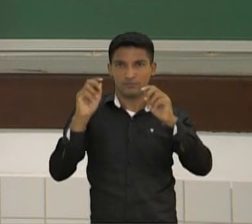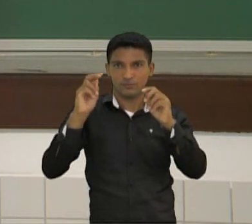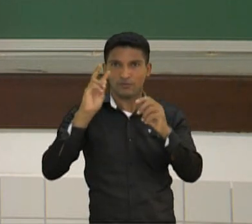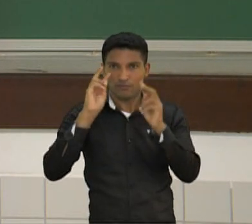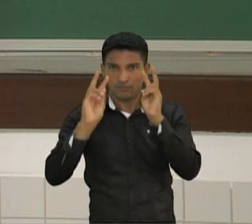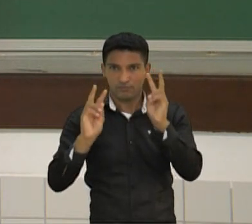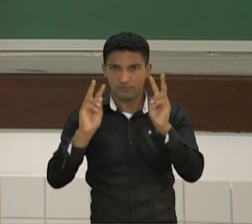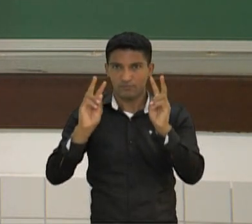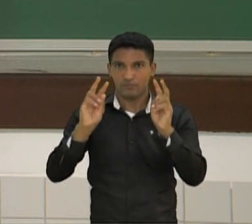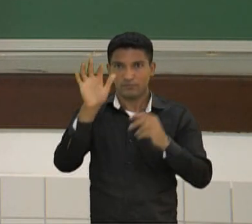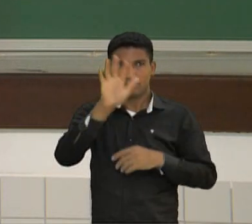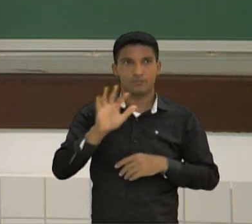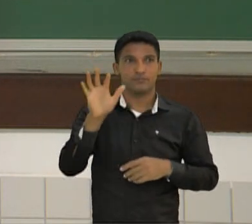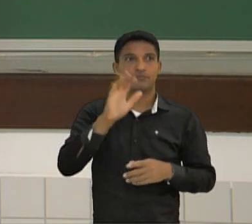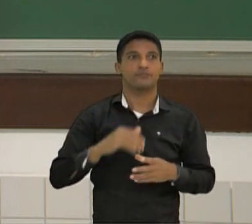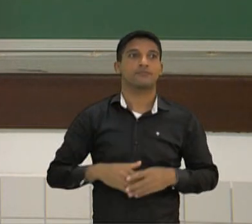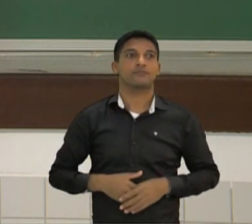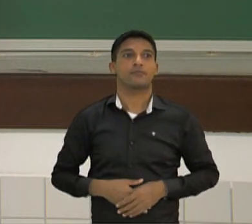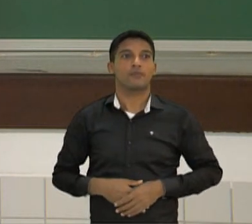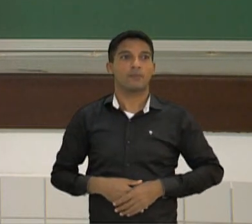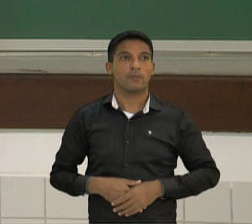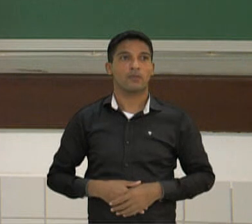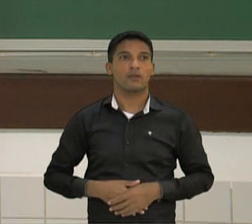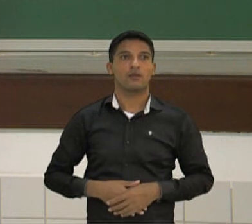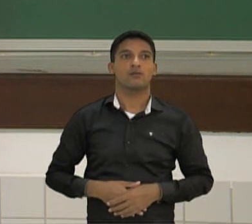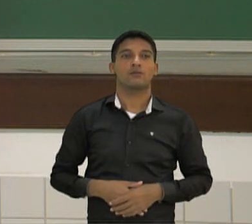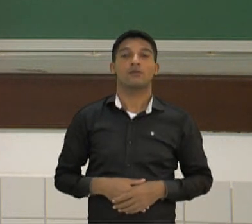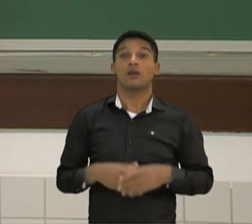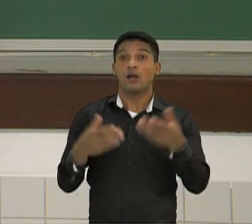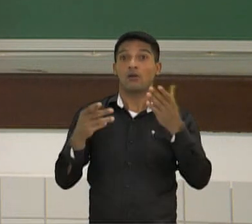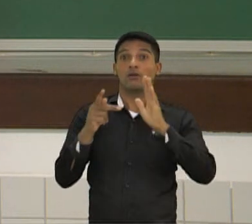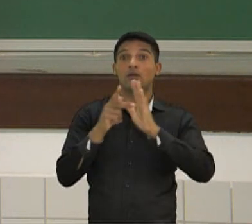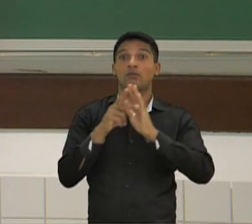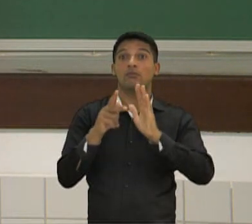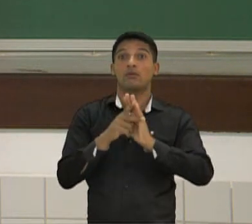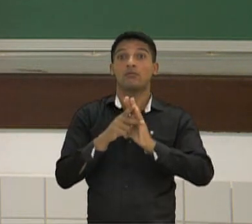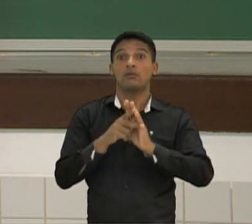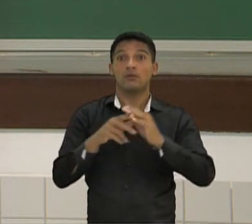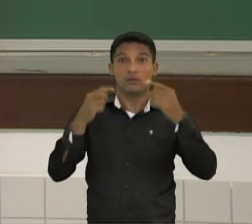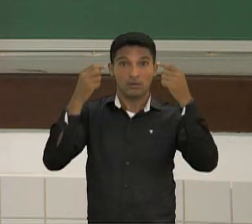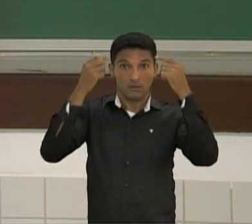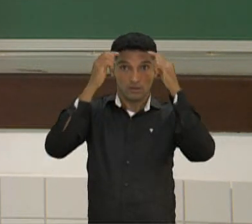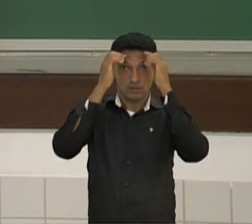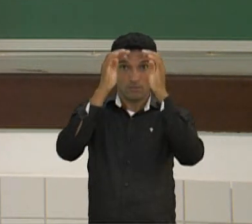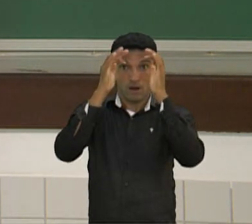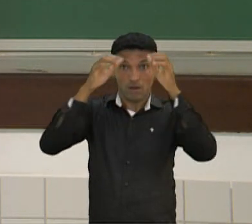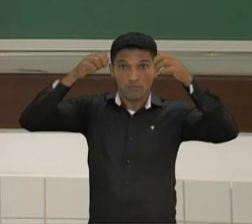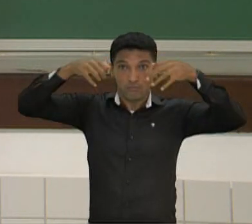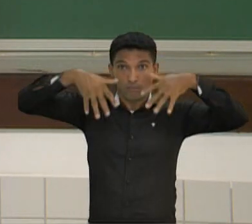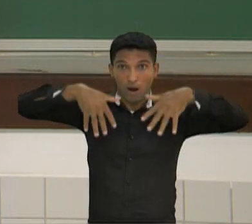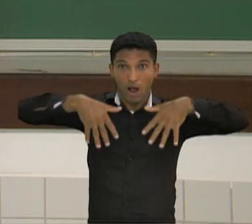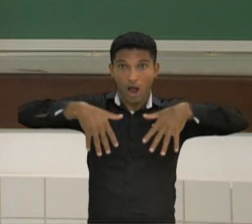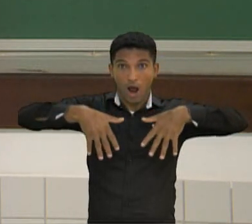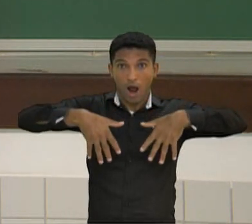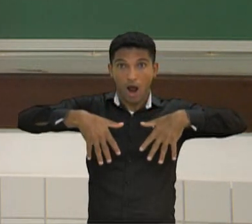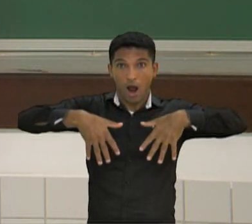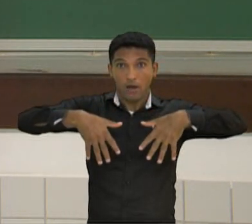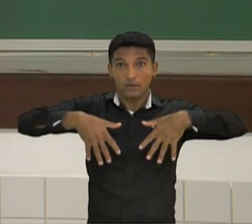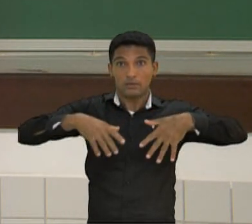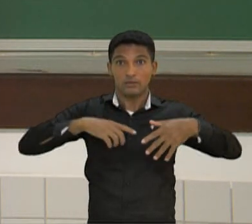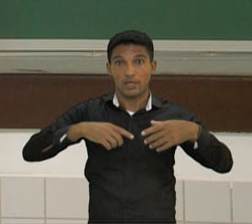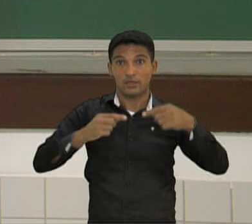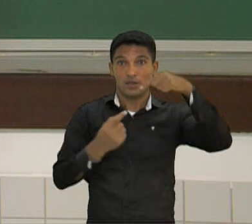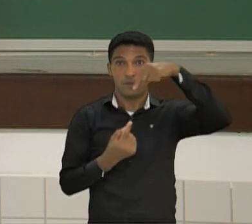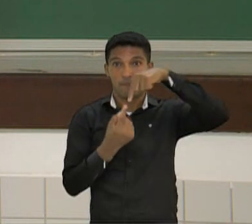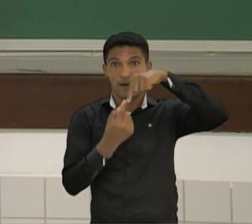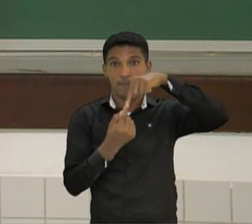pelos neurotransmissores do sistema nervoso. Tá? Então, eu tenho a comunicação entre os nossos sistemas